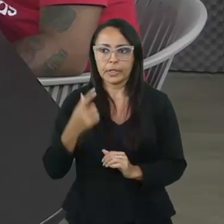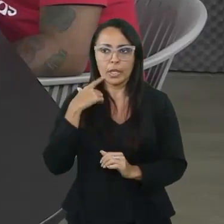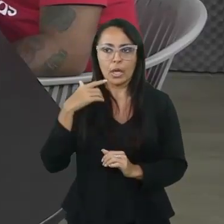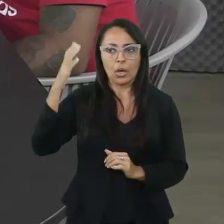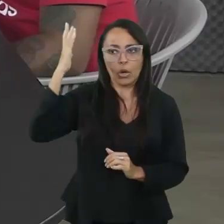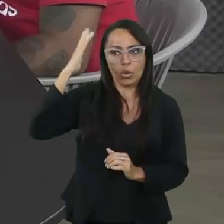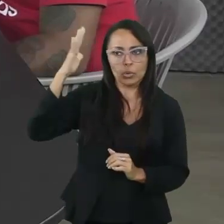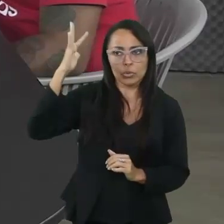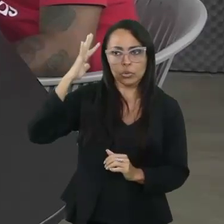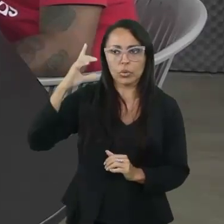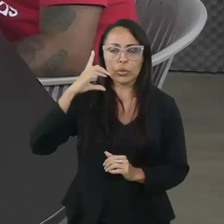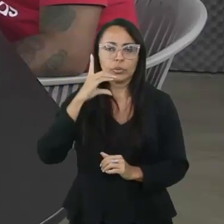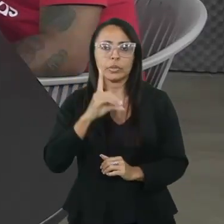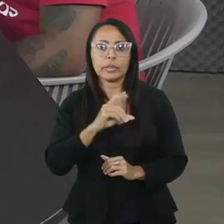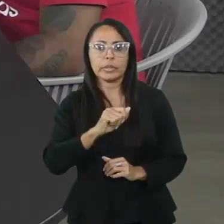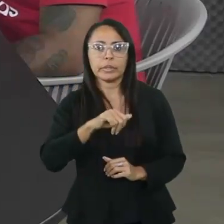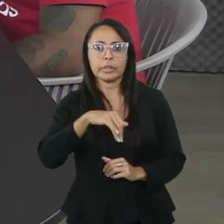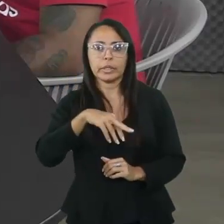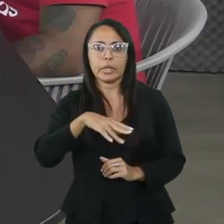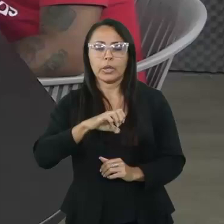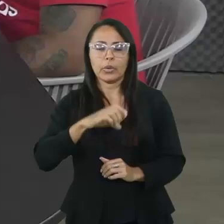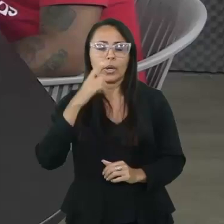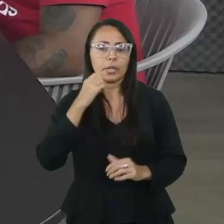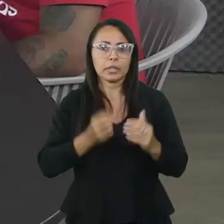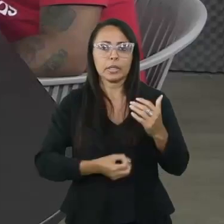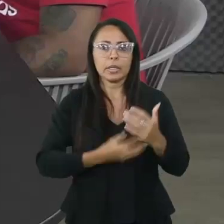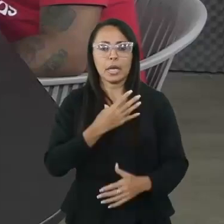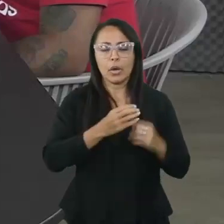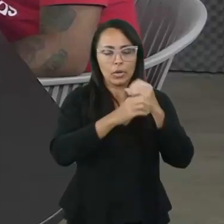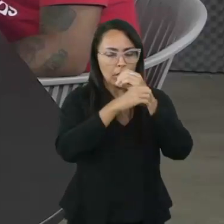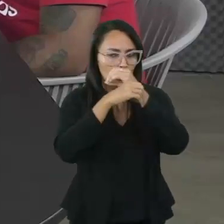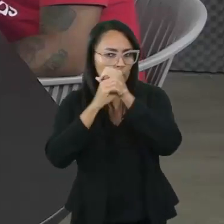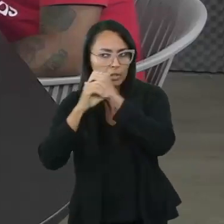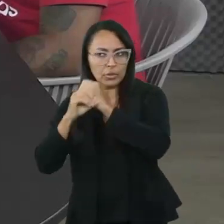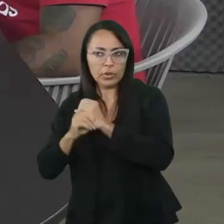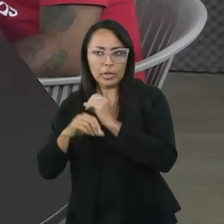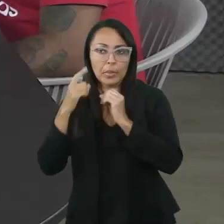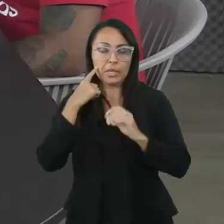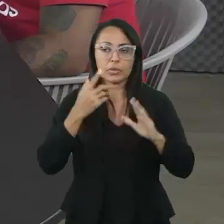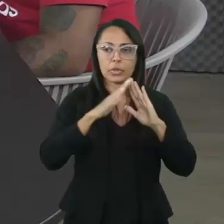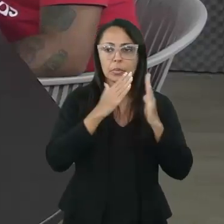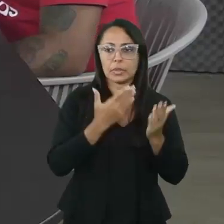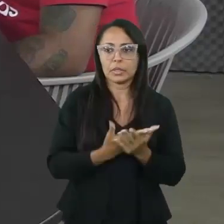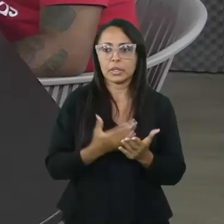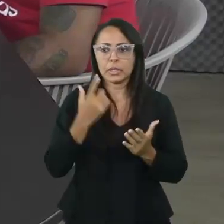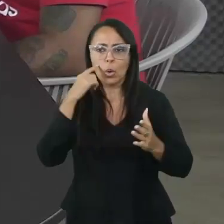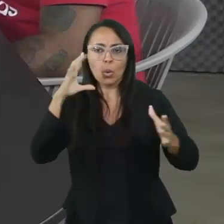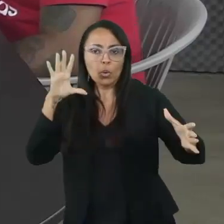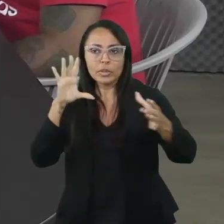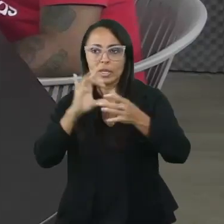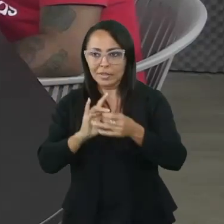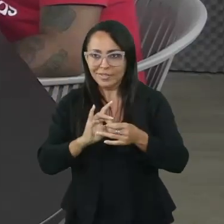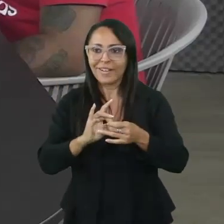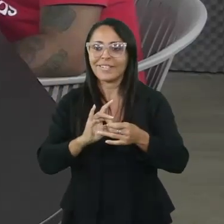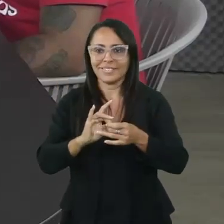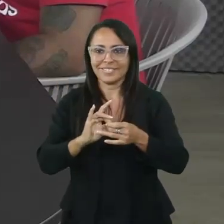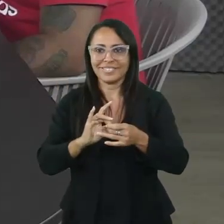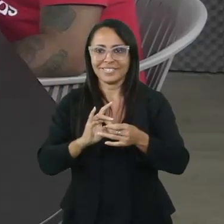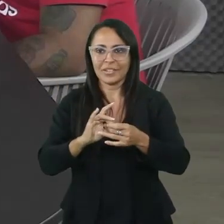os laboratórios. O meu sonho não sei ainda materialmente dizer, mas é criar uma escola completamente conectada com a sua